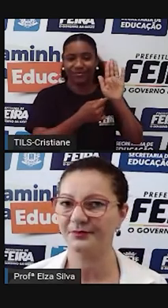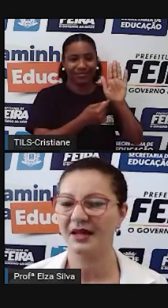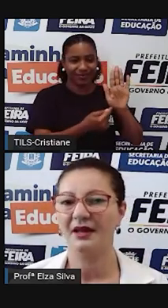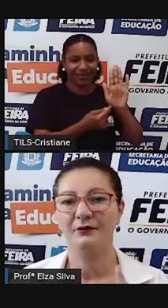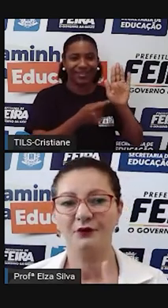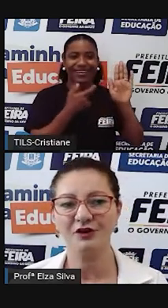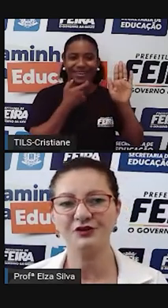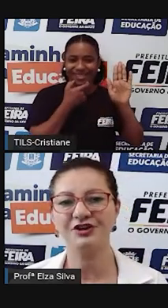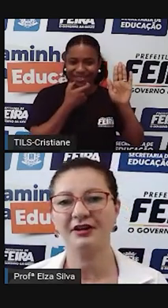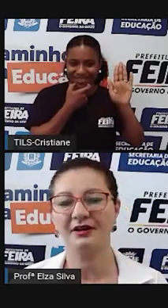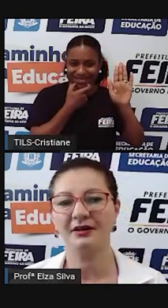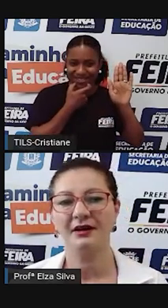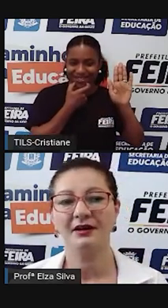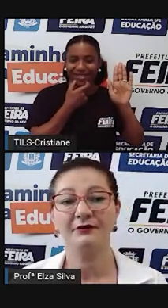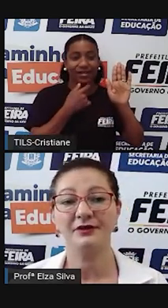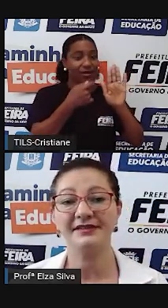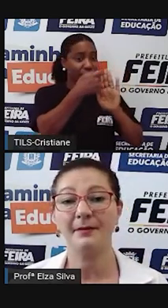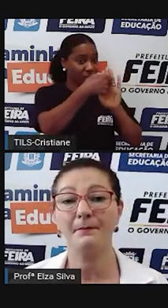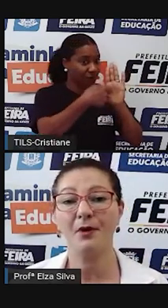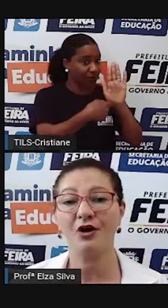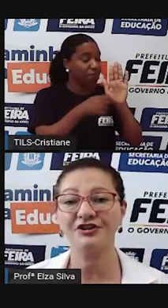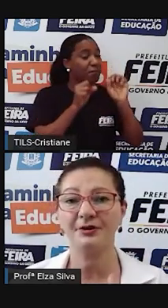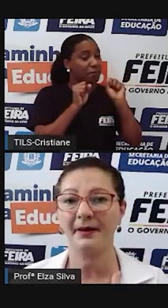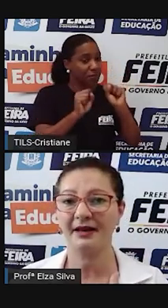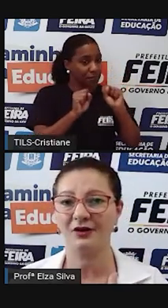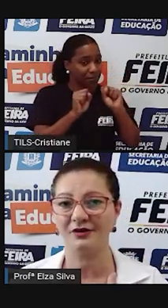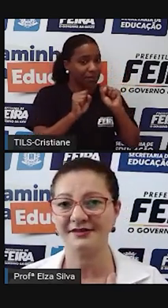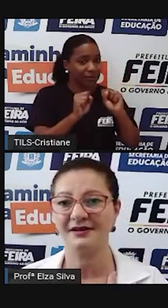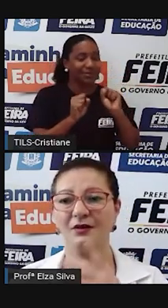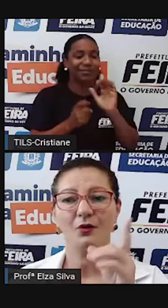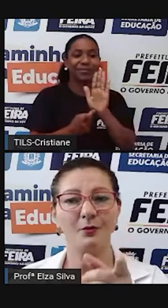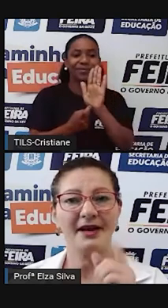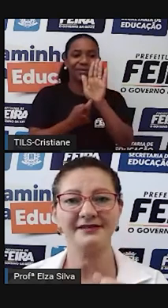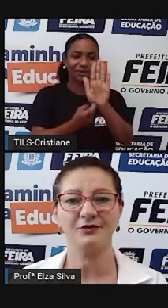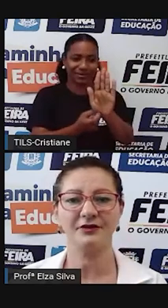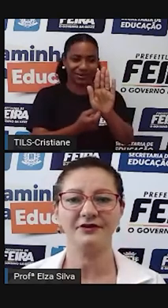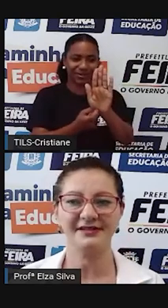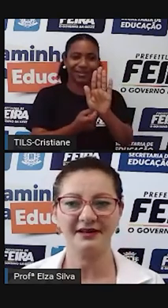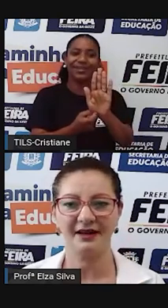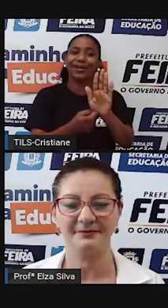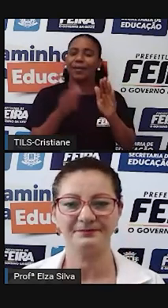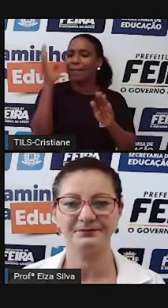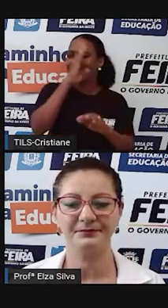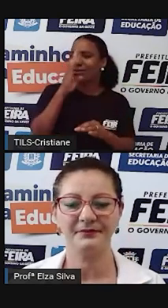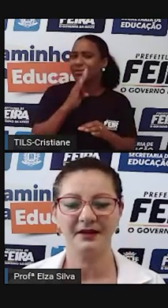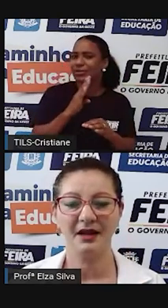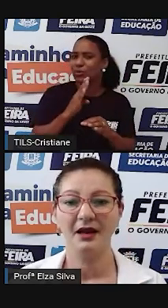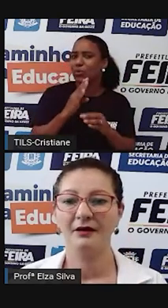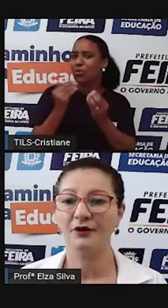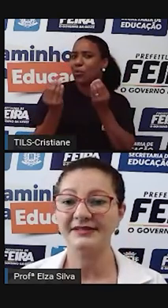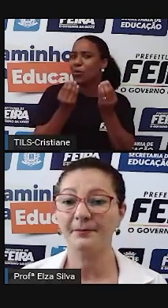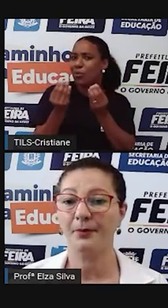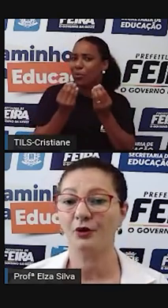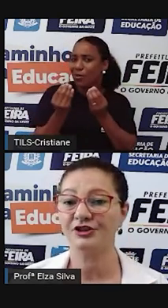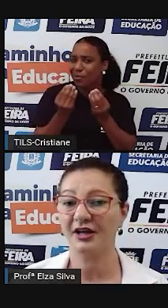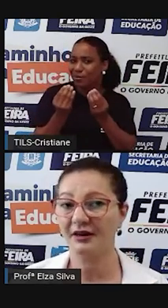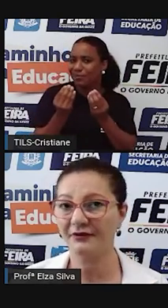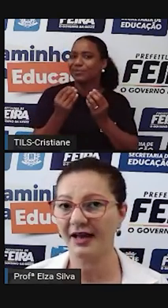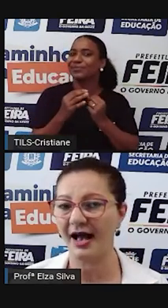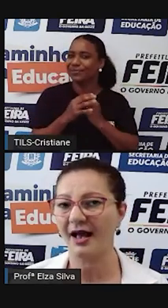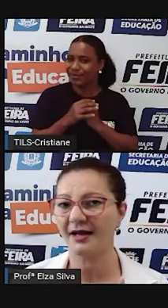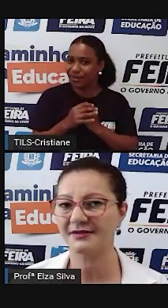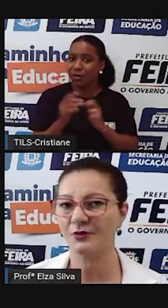inglês, vou sugerir que você mostre para nós o Brasil que você quer. Você